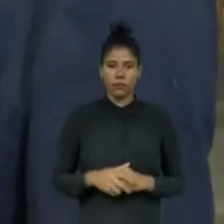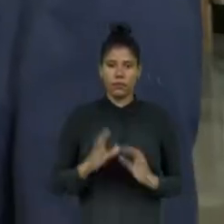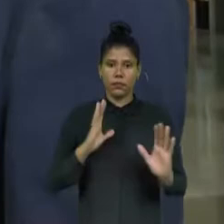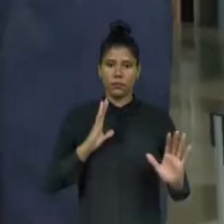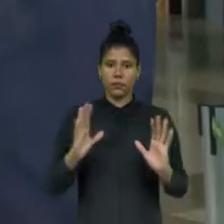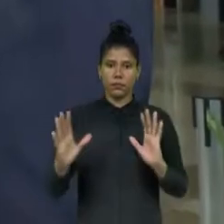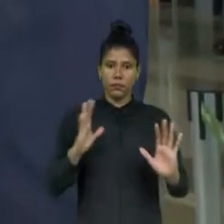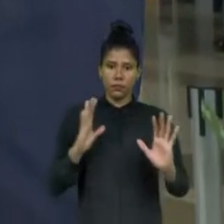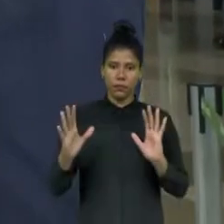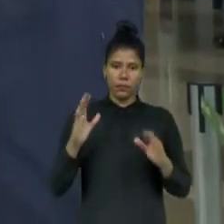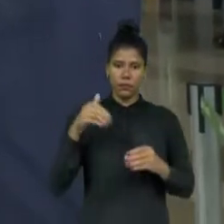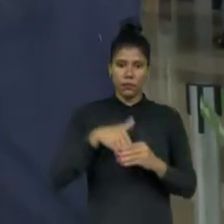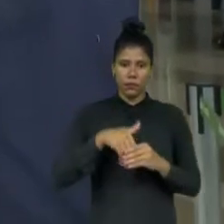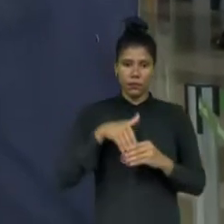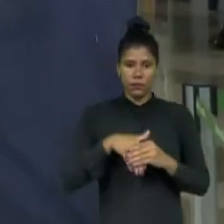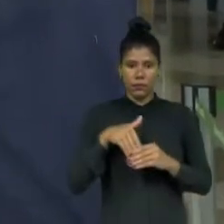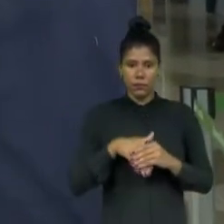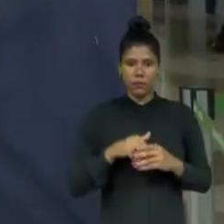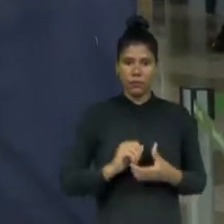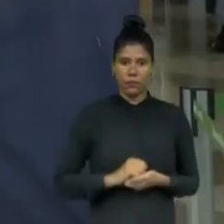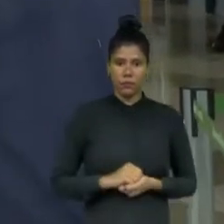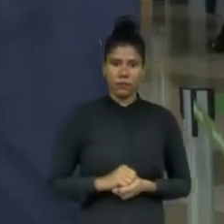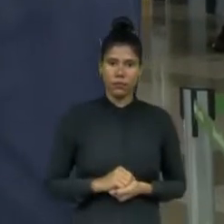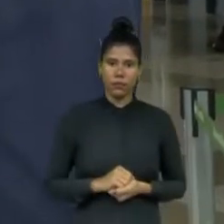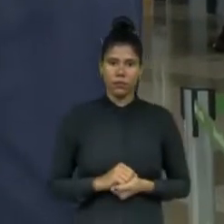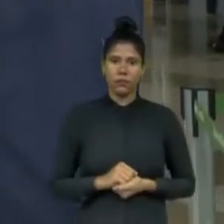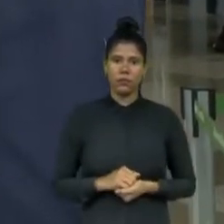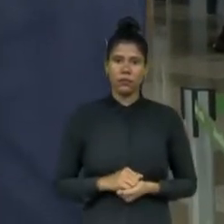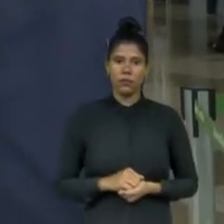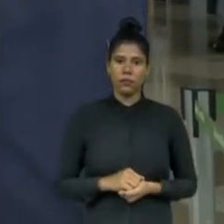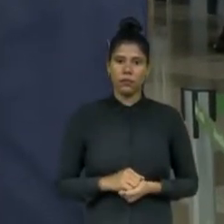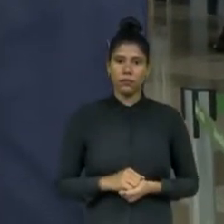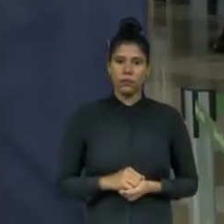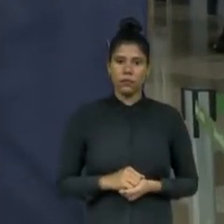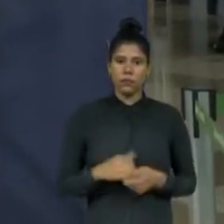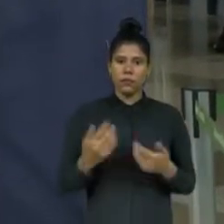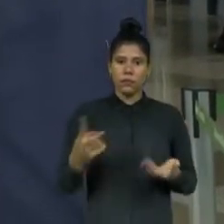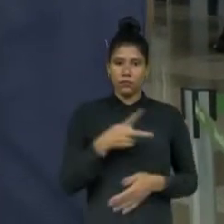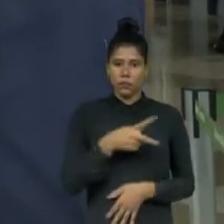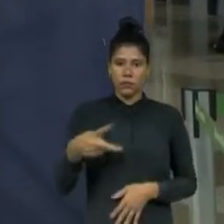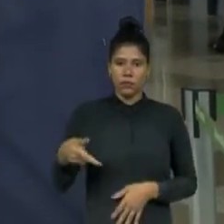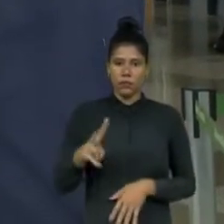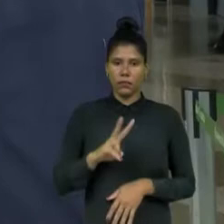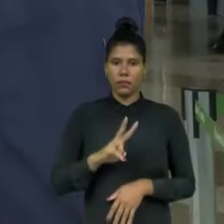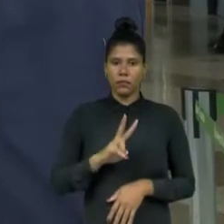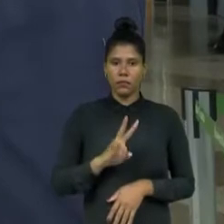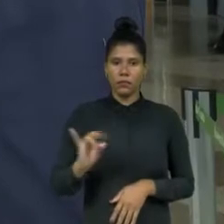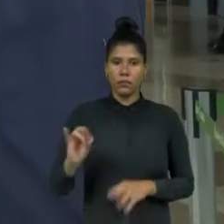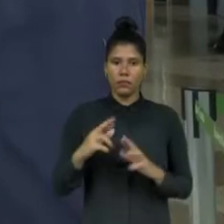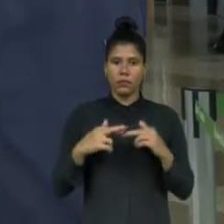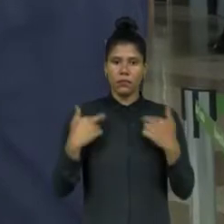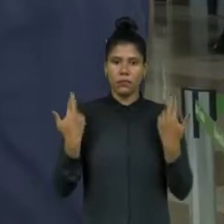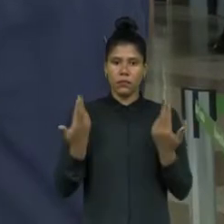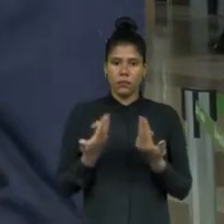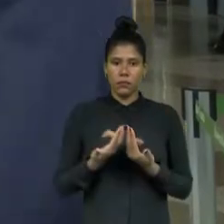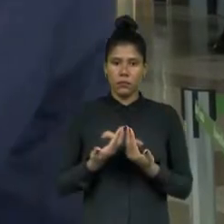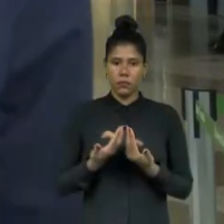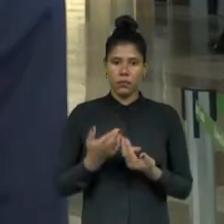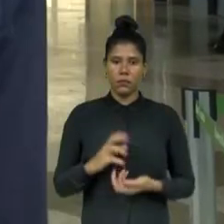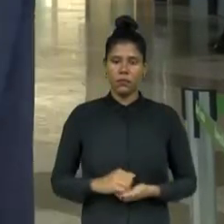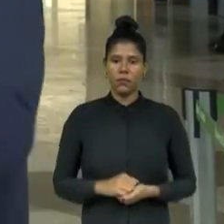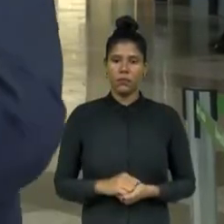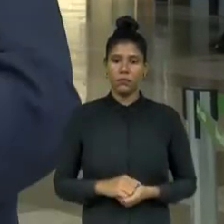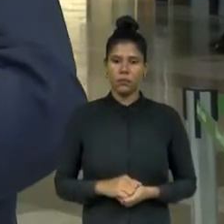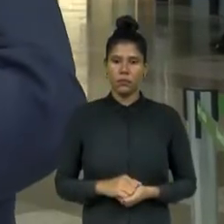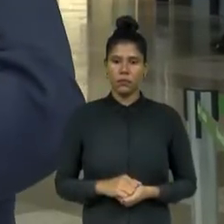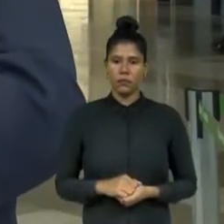com os candidatos definidos. Aí o presidente deve reunir o Colégio de Líderes, a mesa diretora, e definir esse calendário eleitoral. Lembrando que